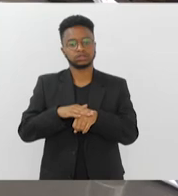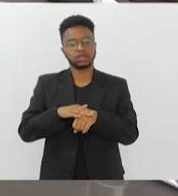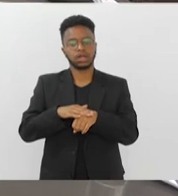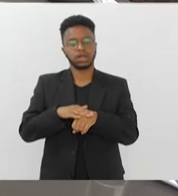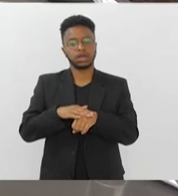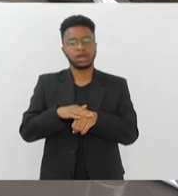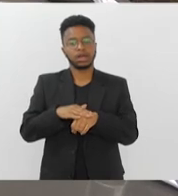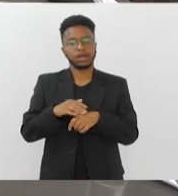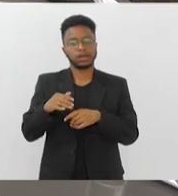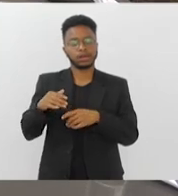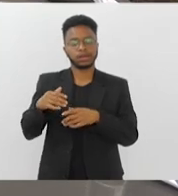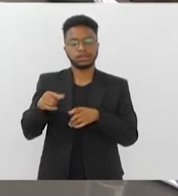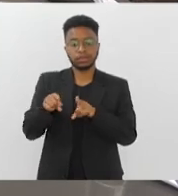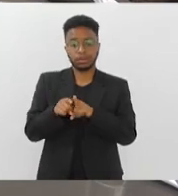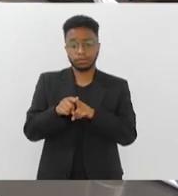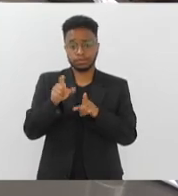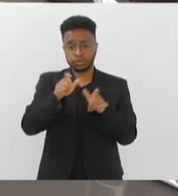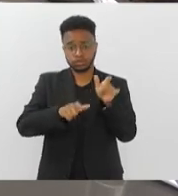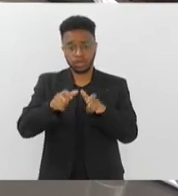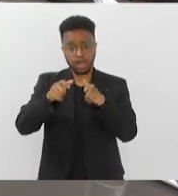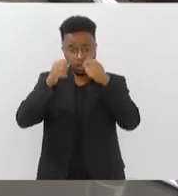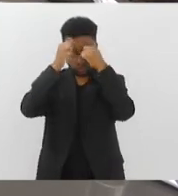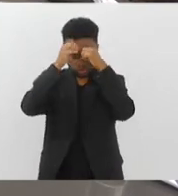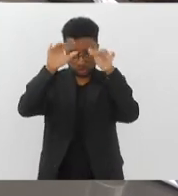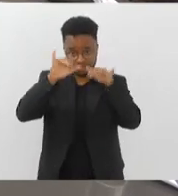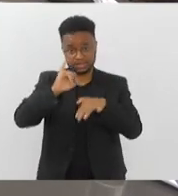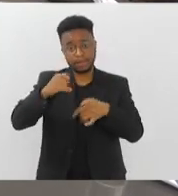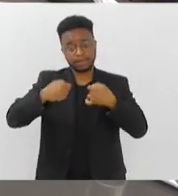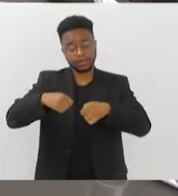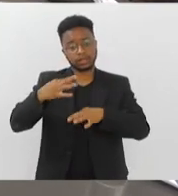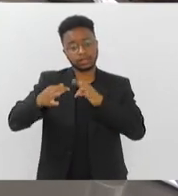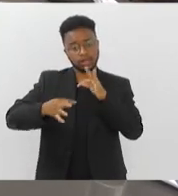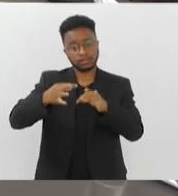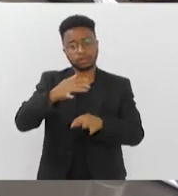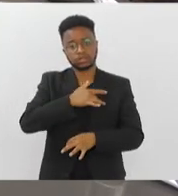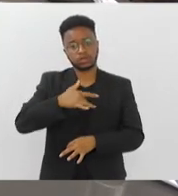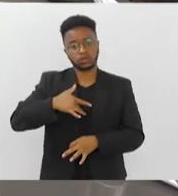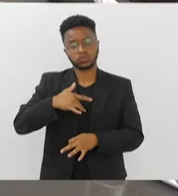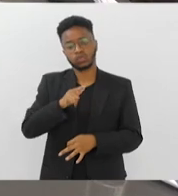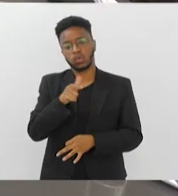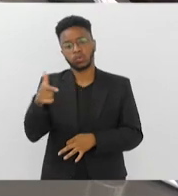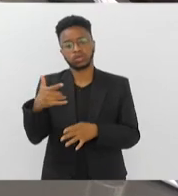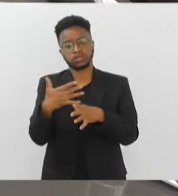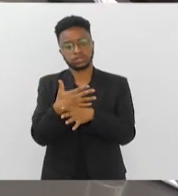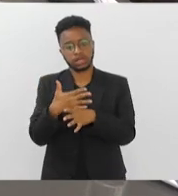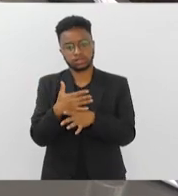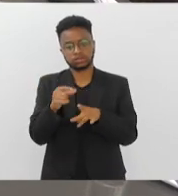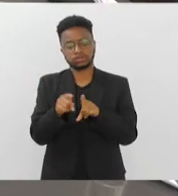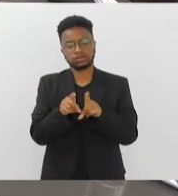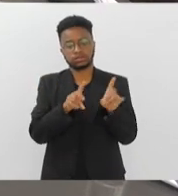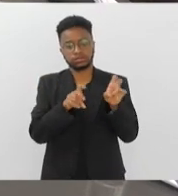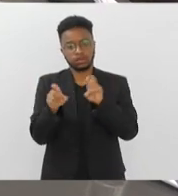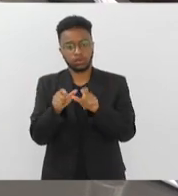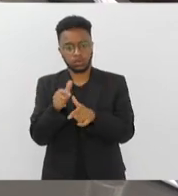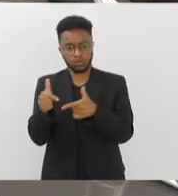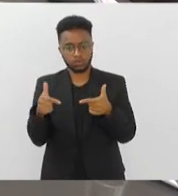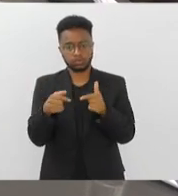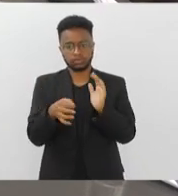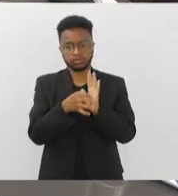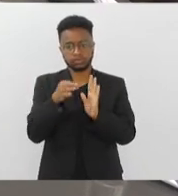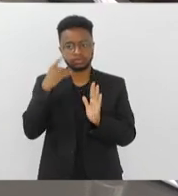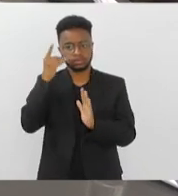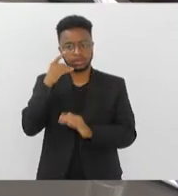portadores de transtorno de espectro autista e síndrome de Down, que necessitem de tratamento de saúde terapêutico fora do seu município e da outras providências. Para aparecer, deputada Érica